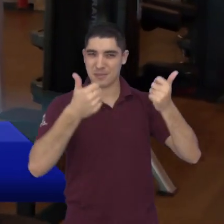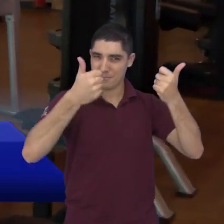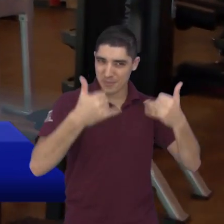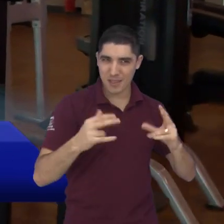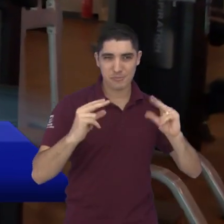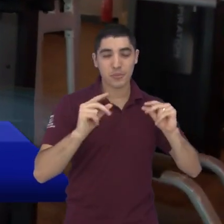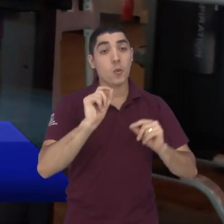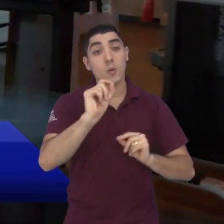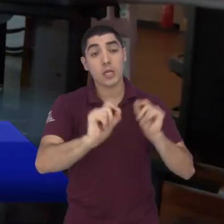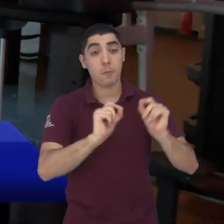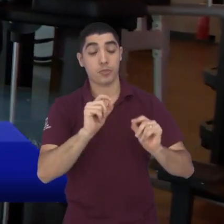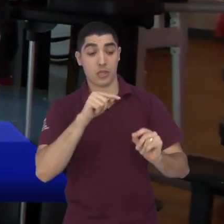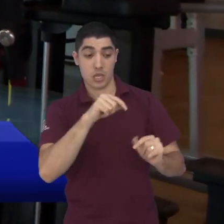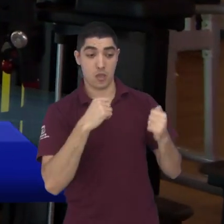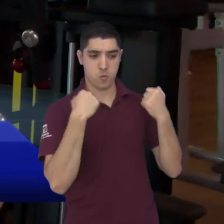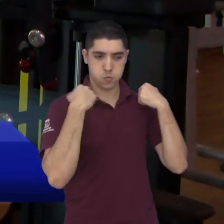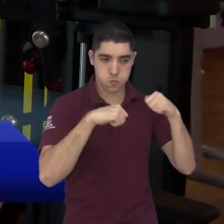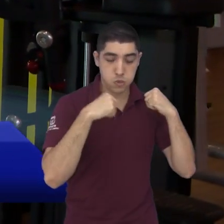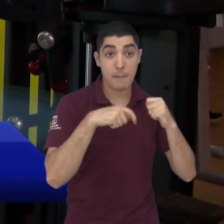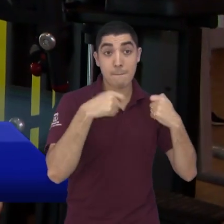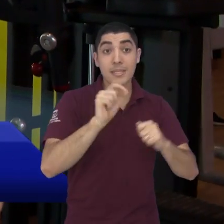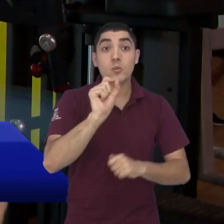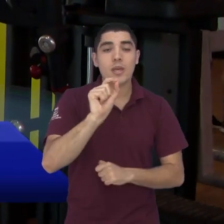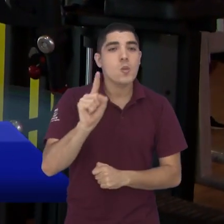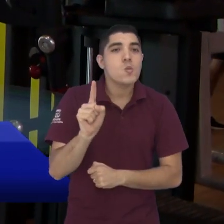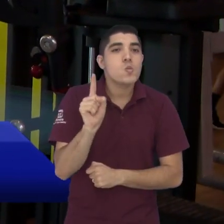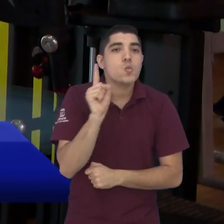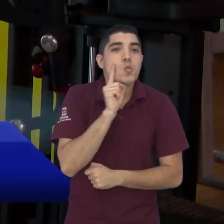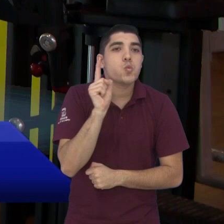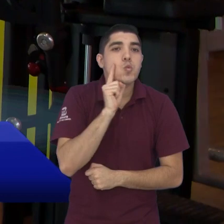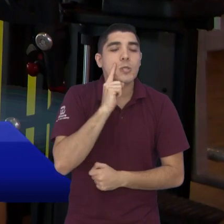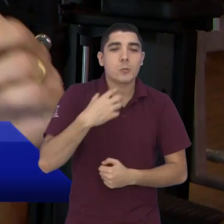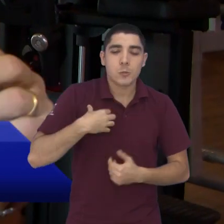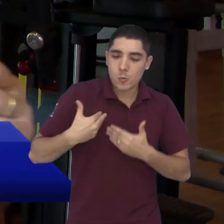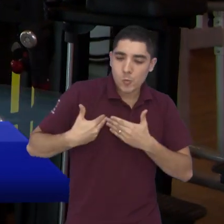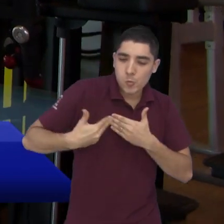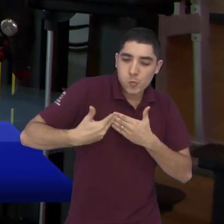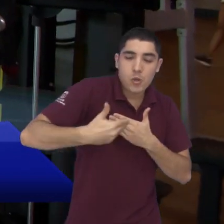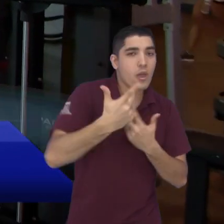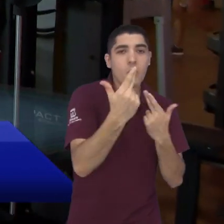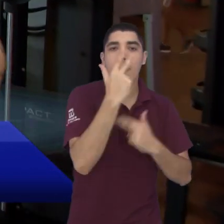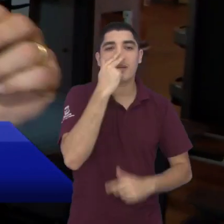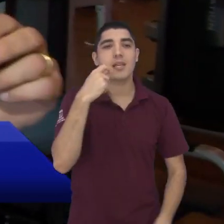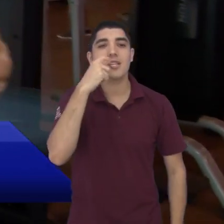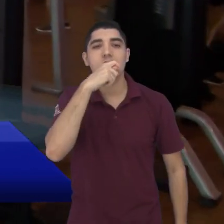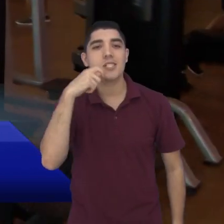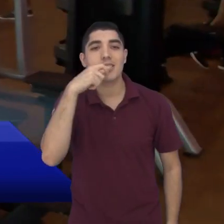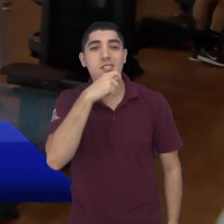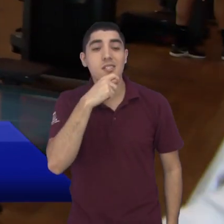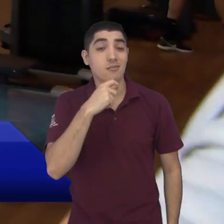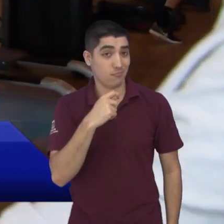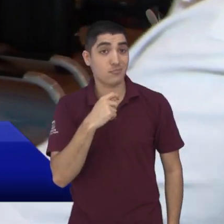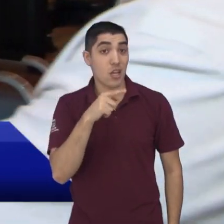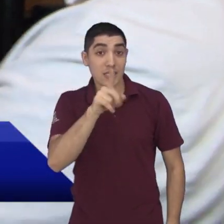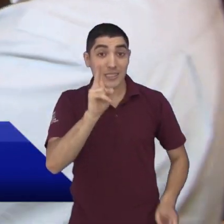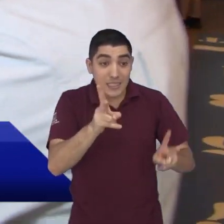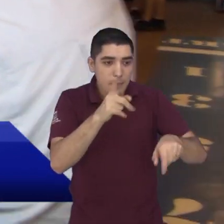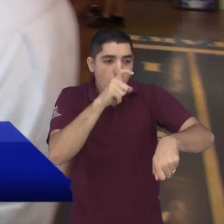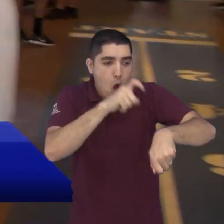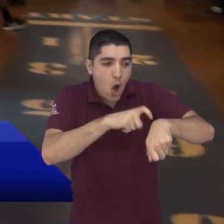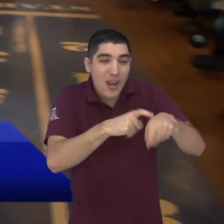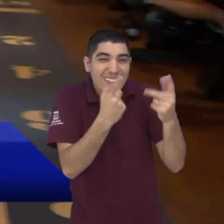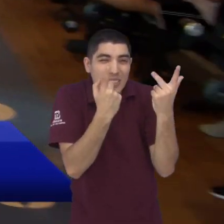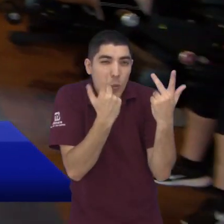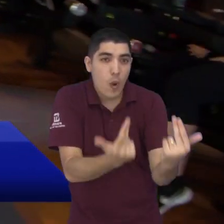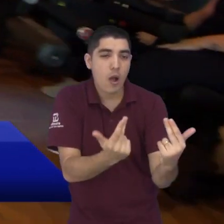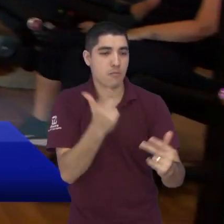nos Bastidores aqui o ideal é que a musculação a atividade física torne-se uma rotina para você semelhante a escovar os dentes Então você